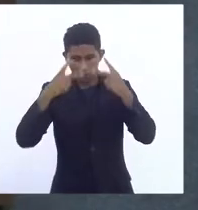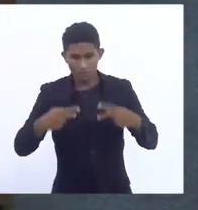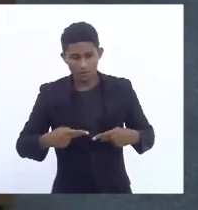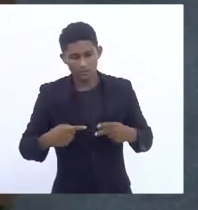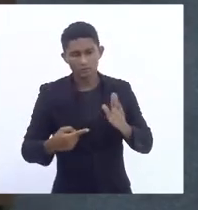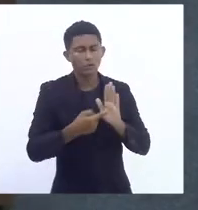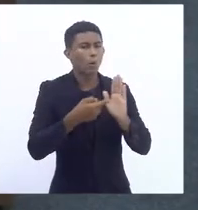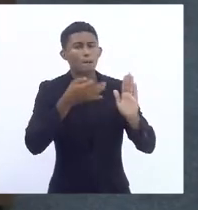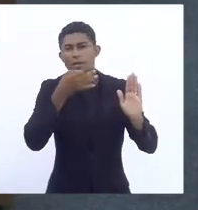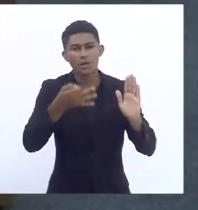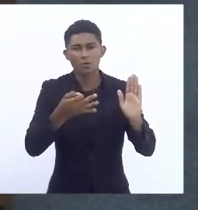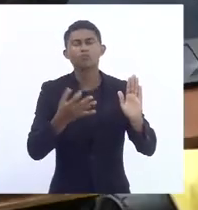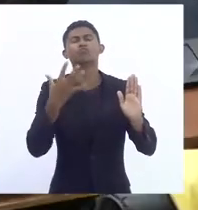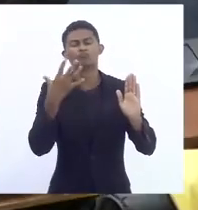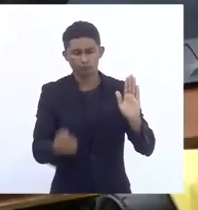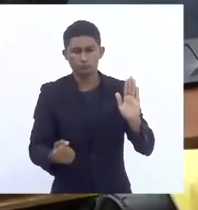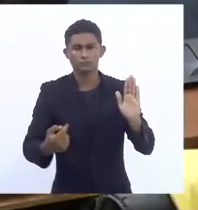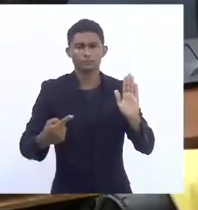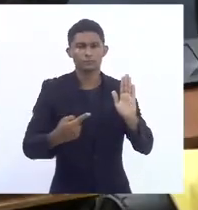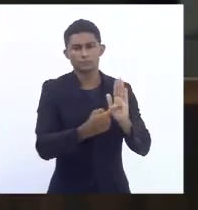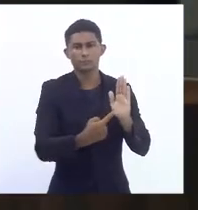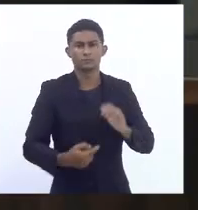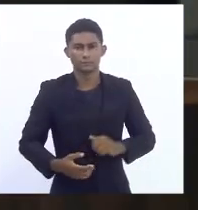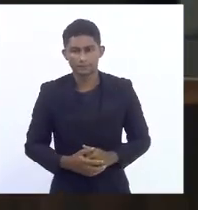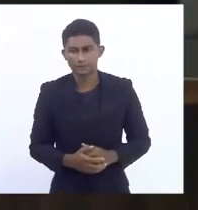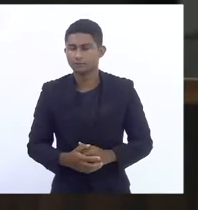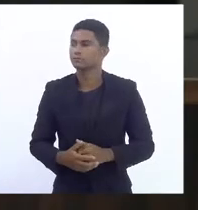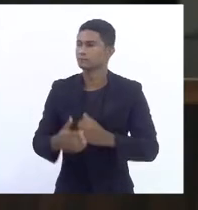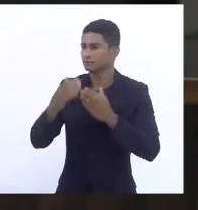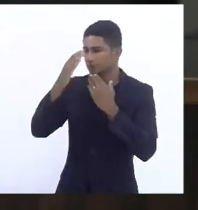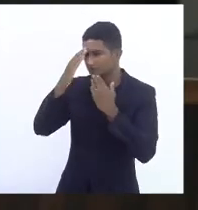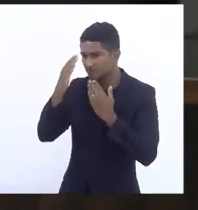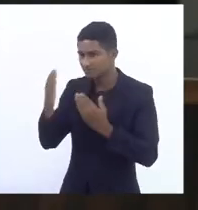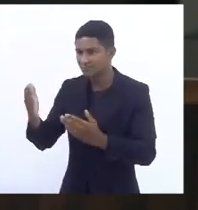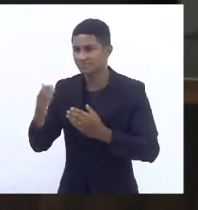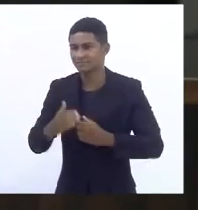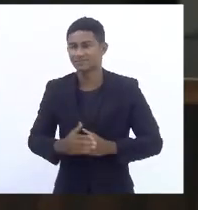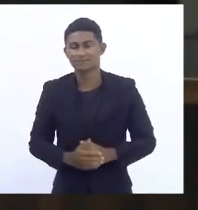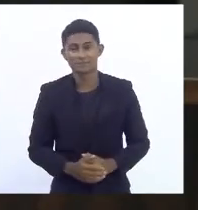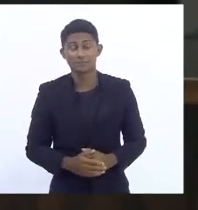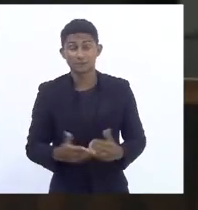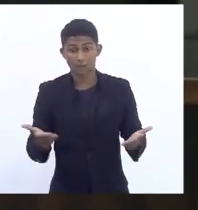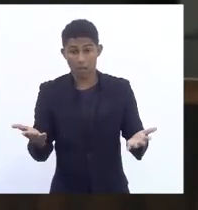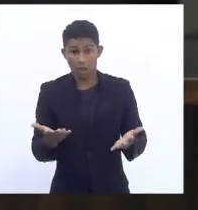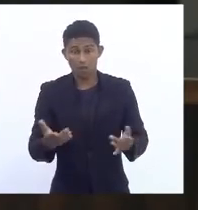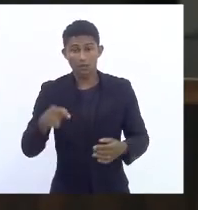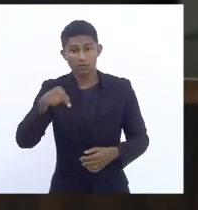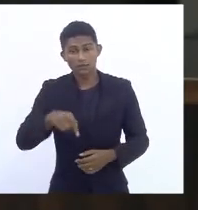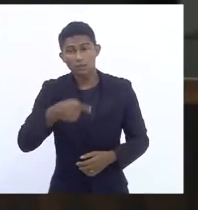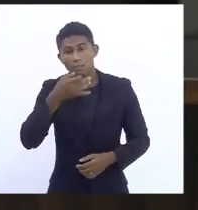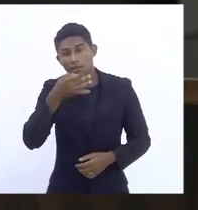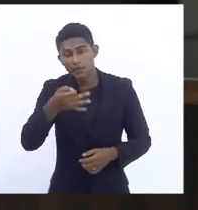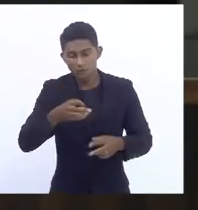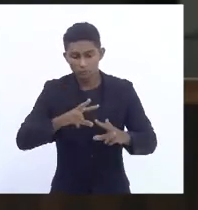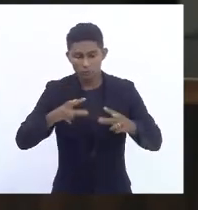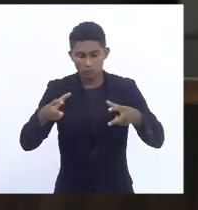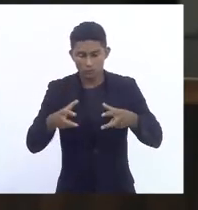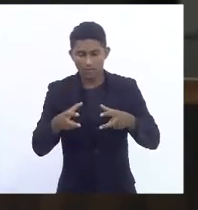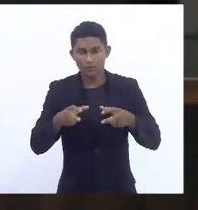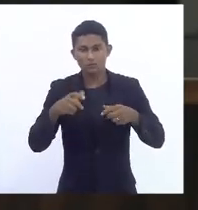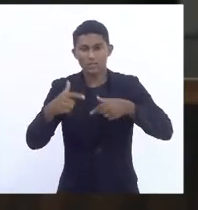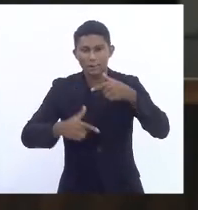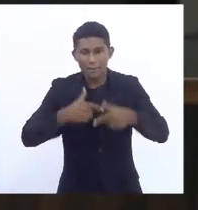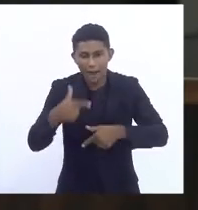ao projeto, no mérito. Obrigado, deputada Dani. Para emitir parecer pela Comissão de Trabalho,